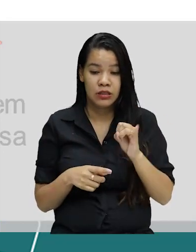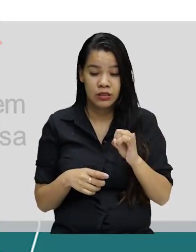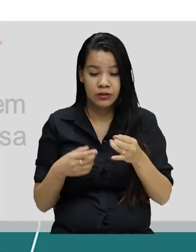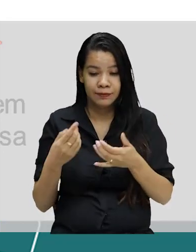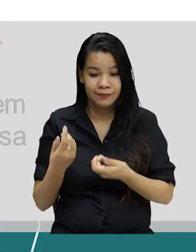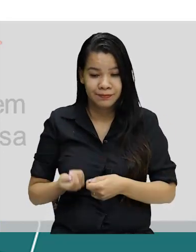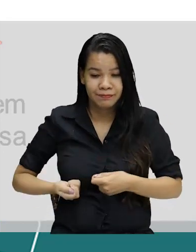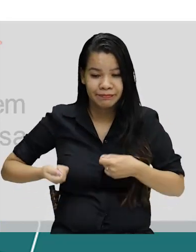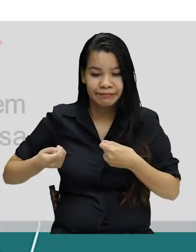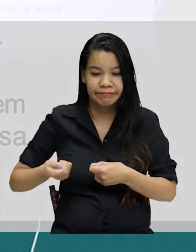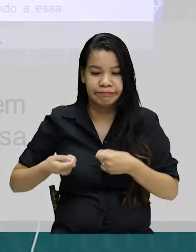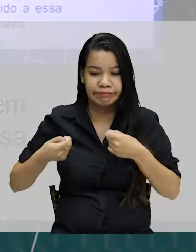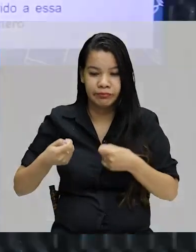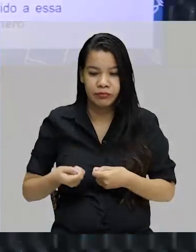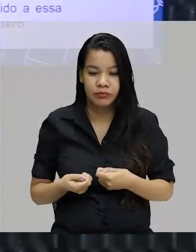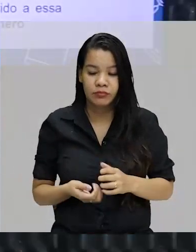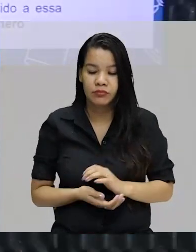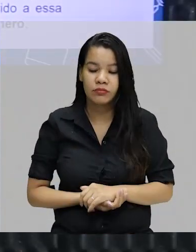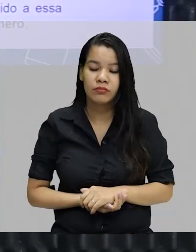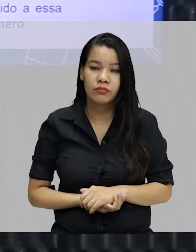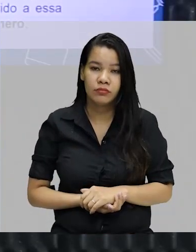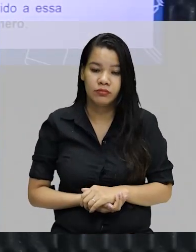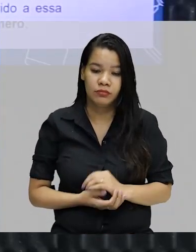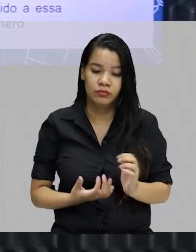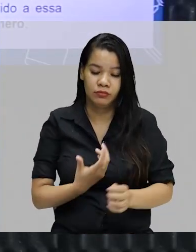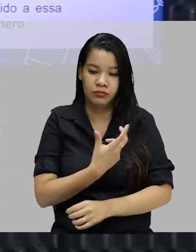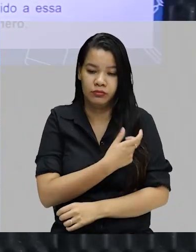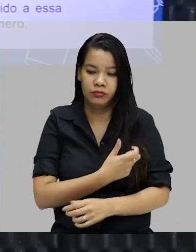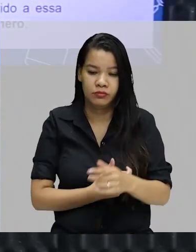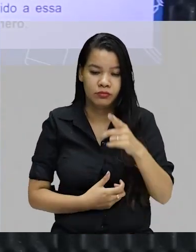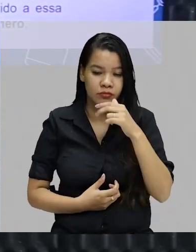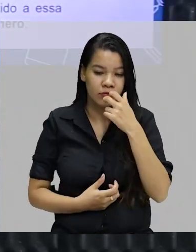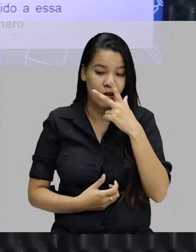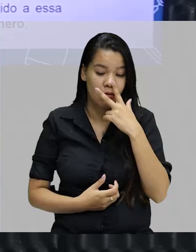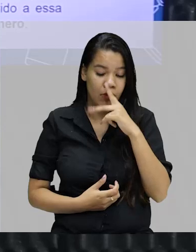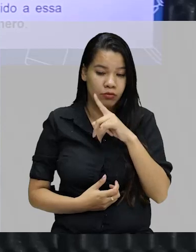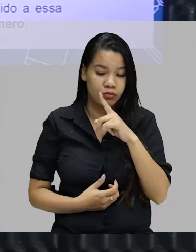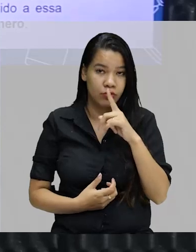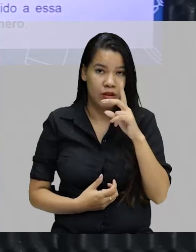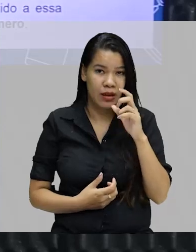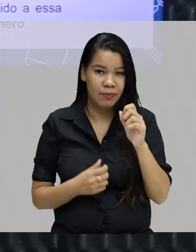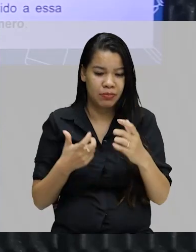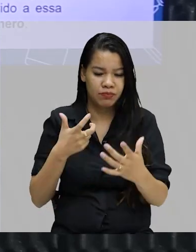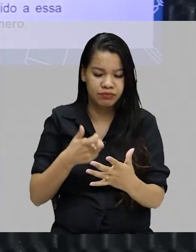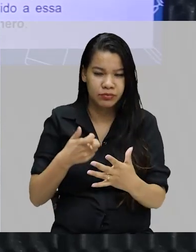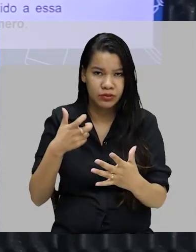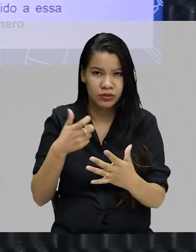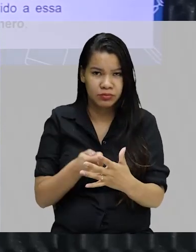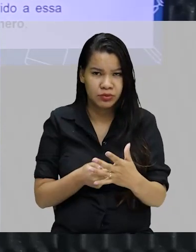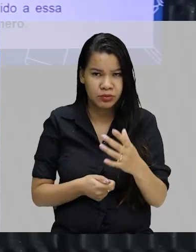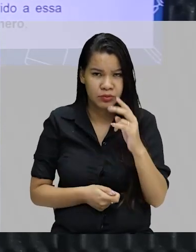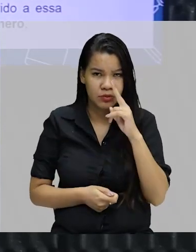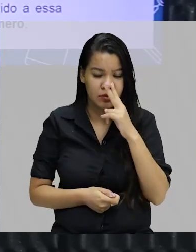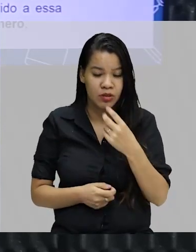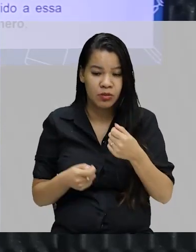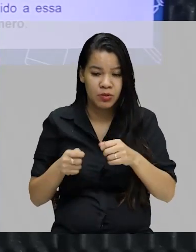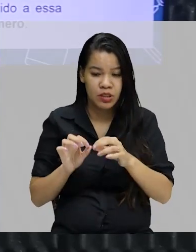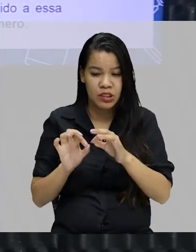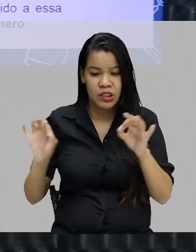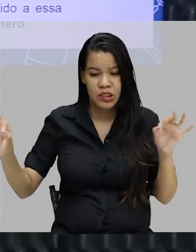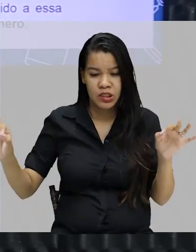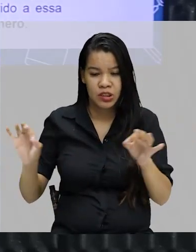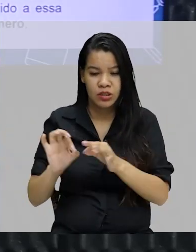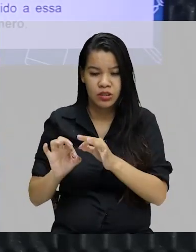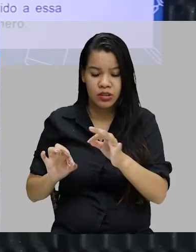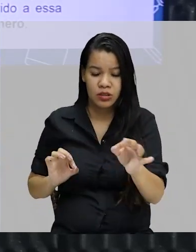uma tensão, certo? Ou seja, eu vou aplicar uma força, elas podem ser esticadas,